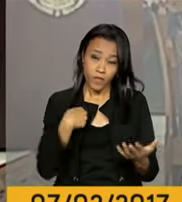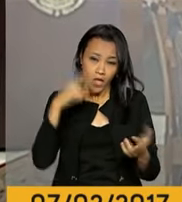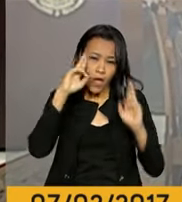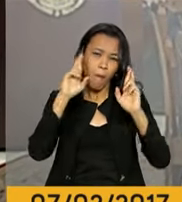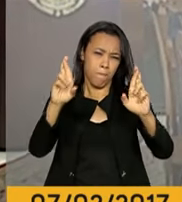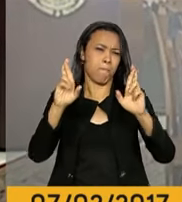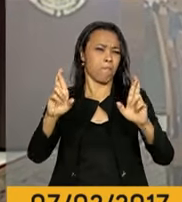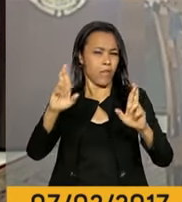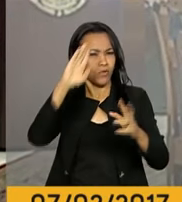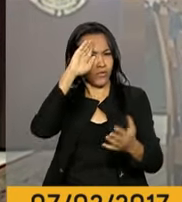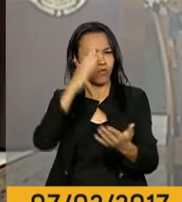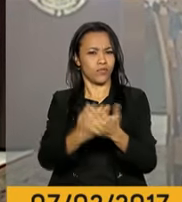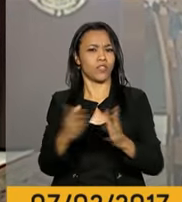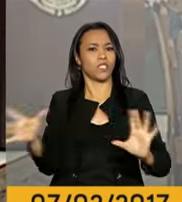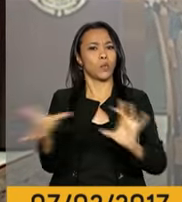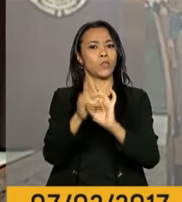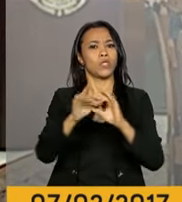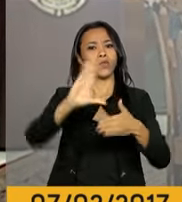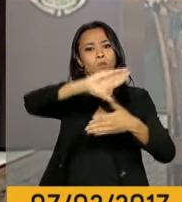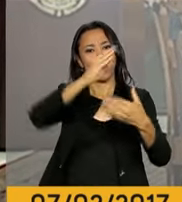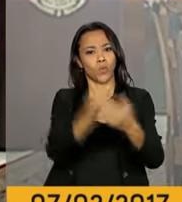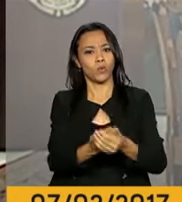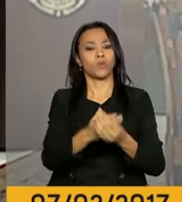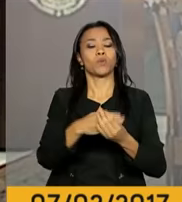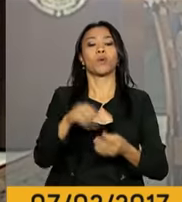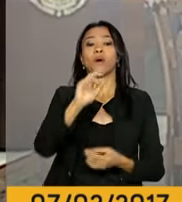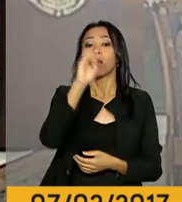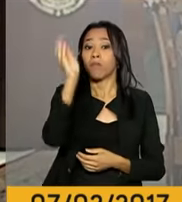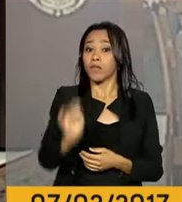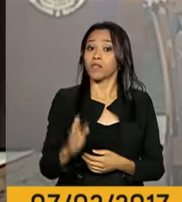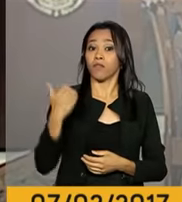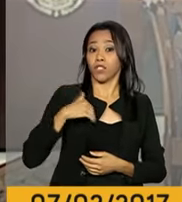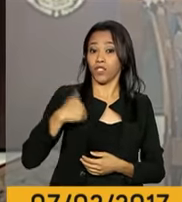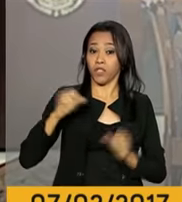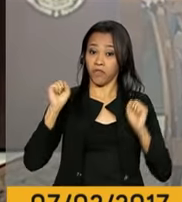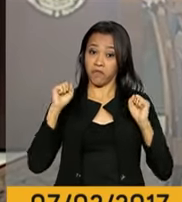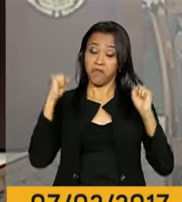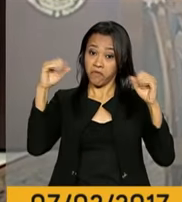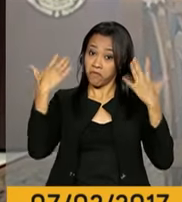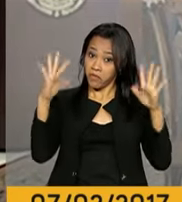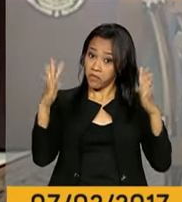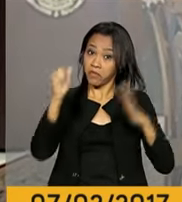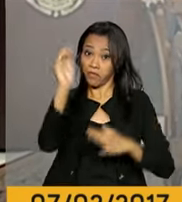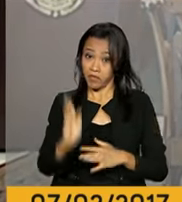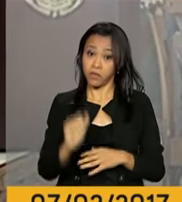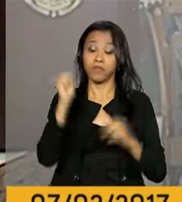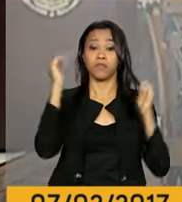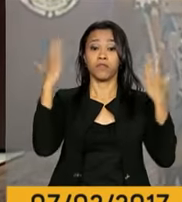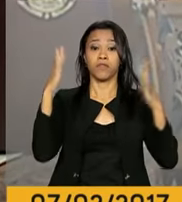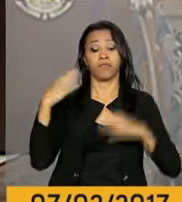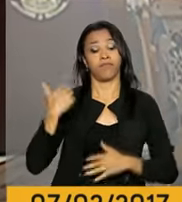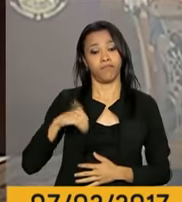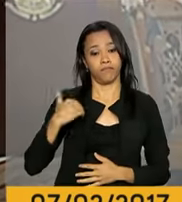nessa União consolidada do mercul Argentina e Brasil Viva o Brasil viva Argentina